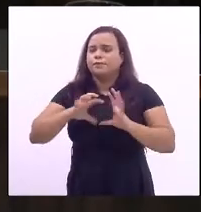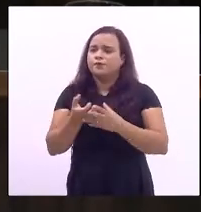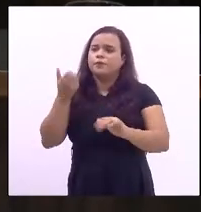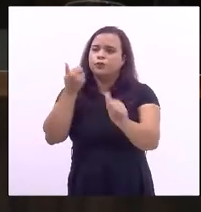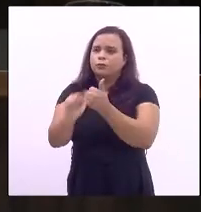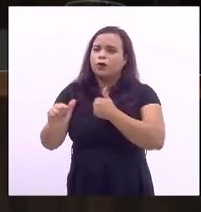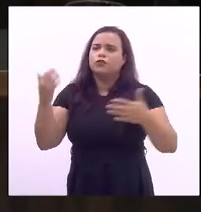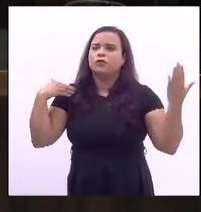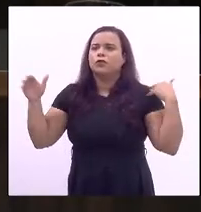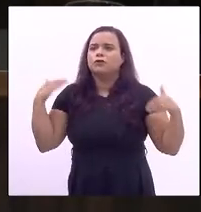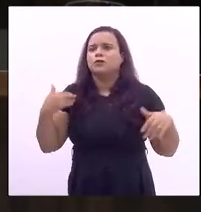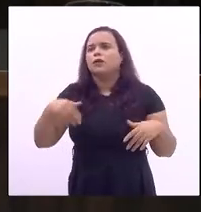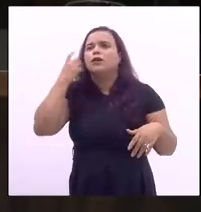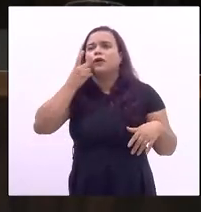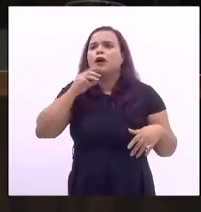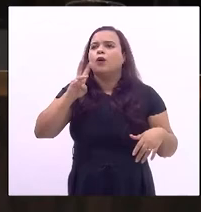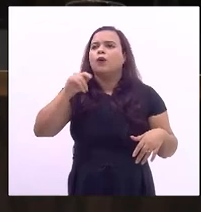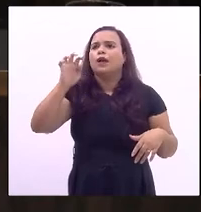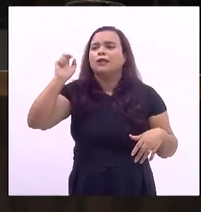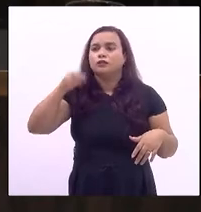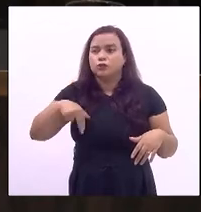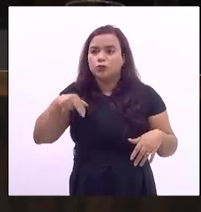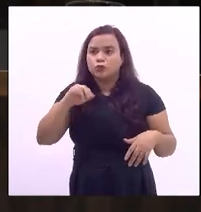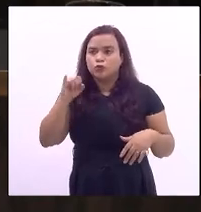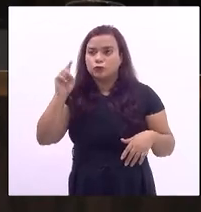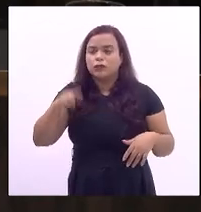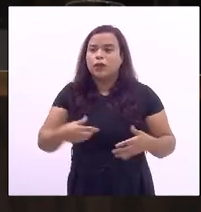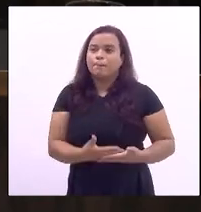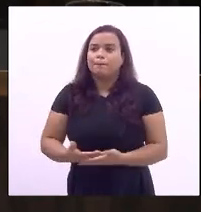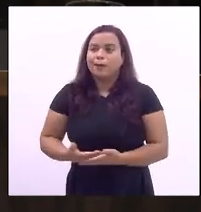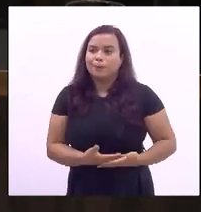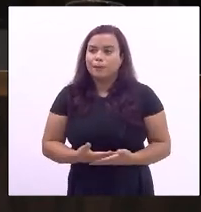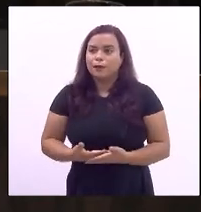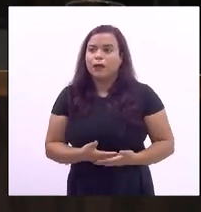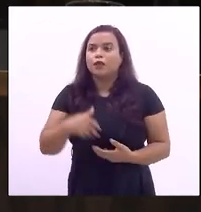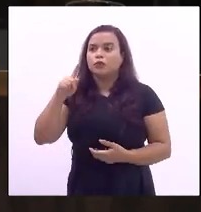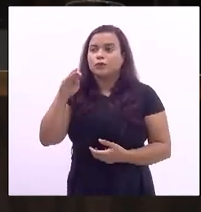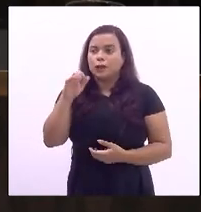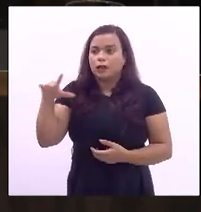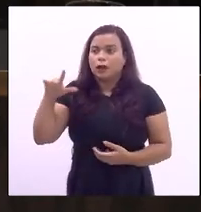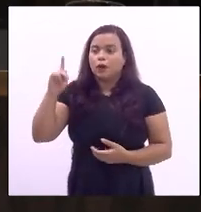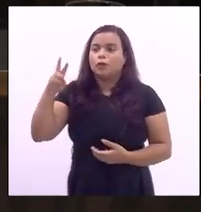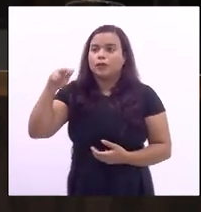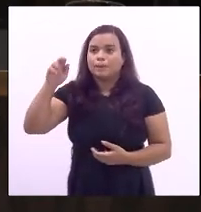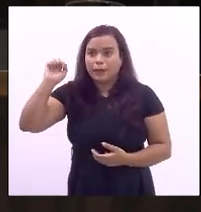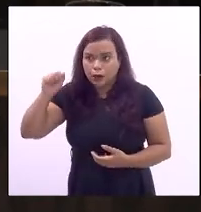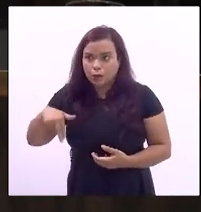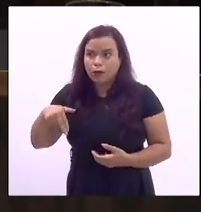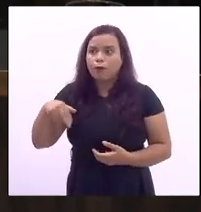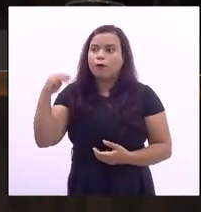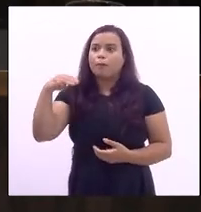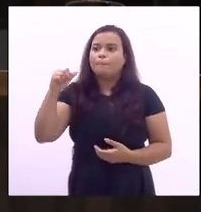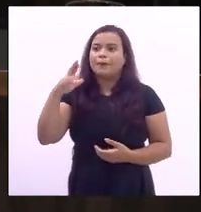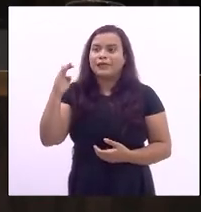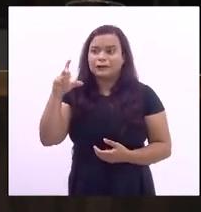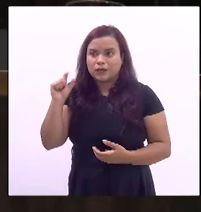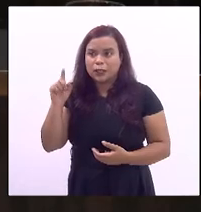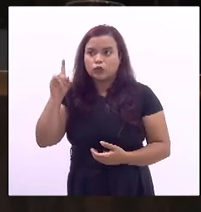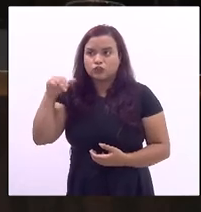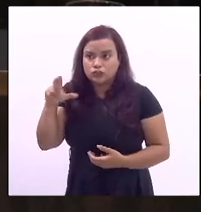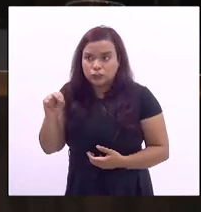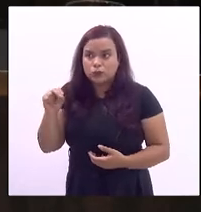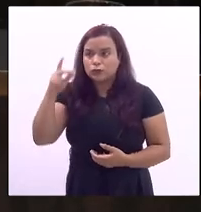esporte e lazer Deputado Wellington José Deputado Beto Deputado danniel librelon Deputado Marcelo Dino